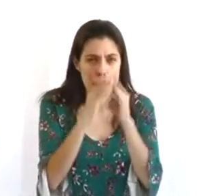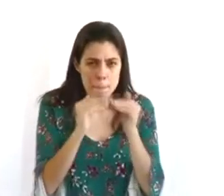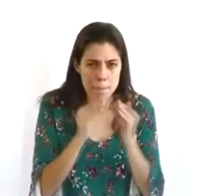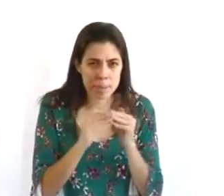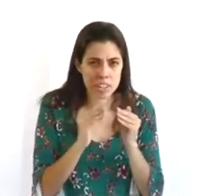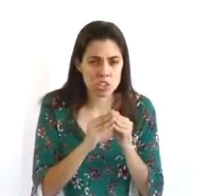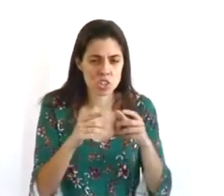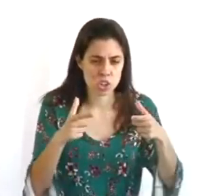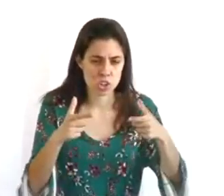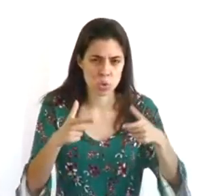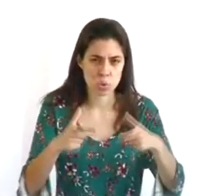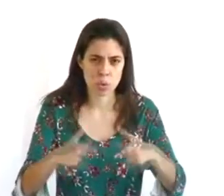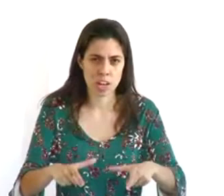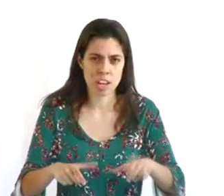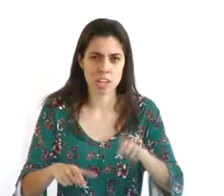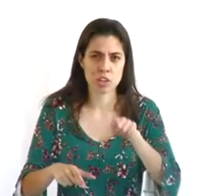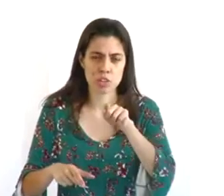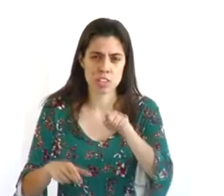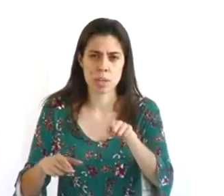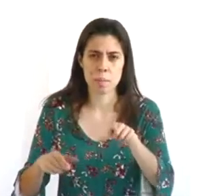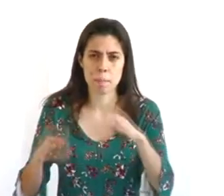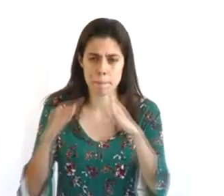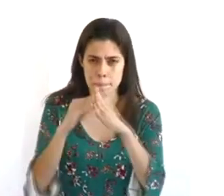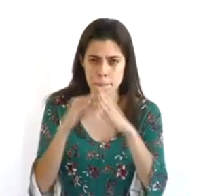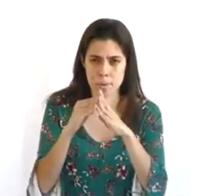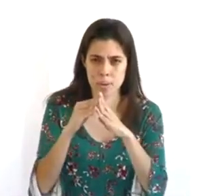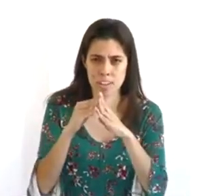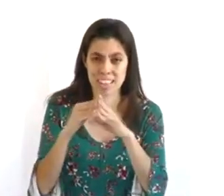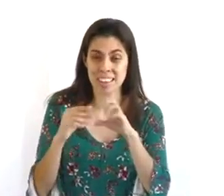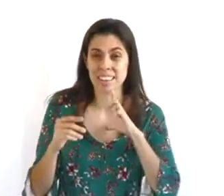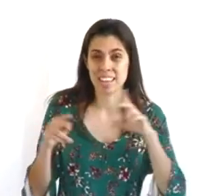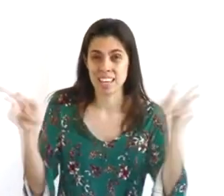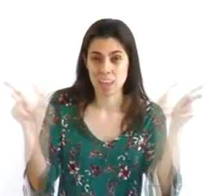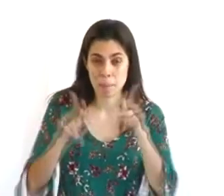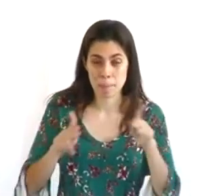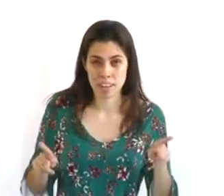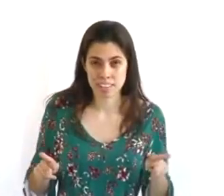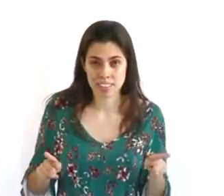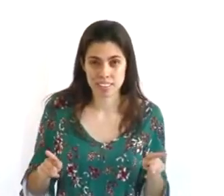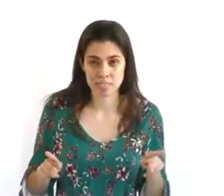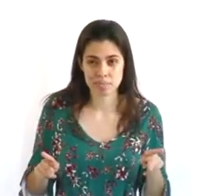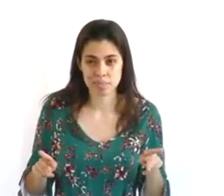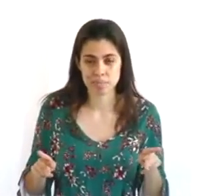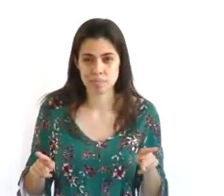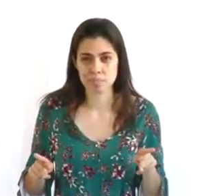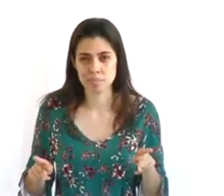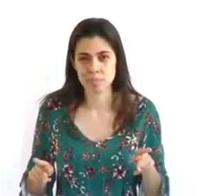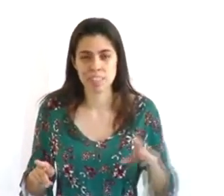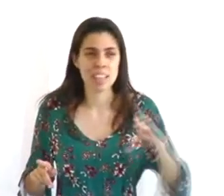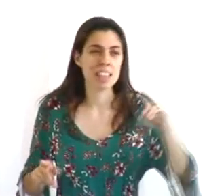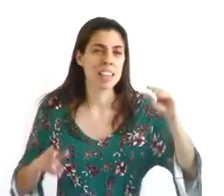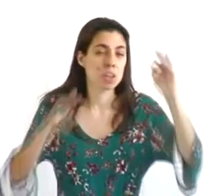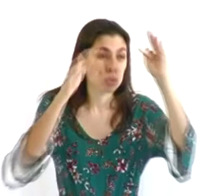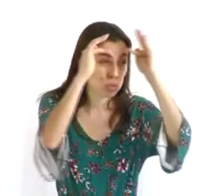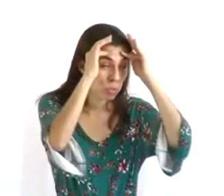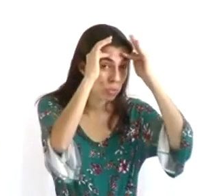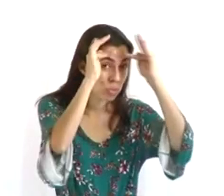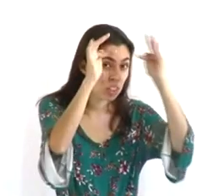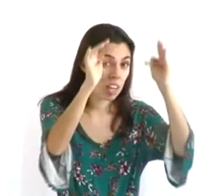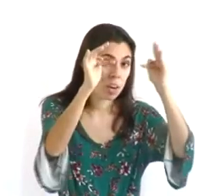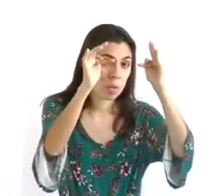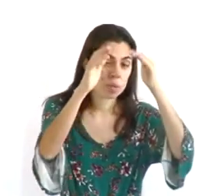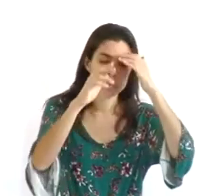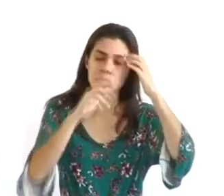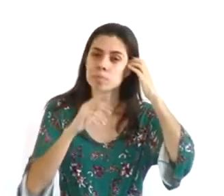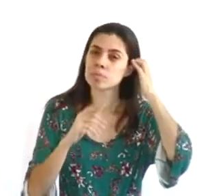paz na cidade, vocês também terão paz. Isso se cumpriu, irmãos. Deus foi fiel. E depois, com o decreto de